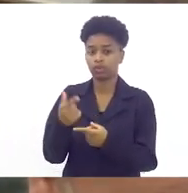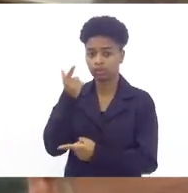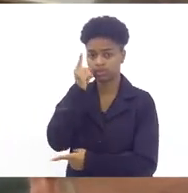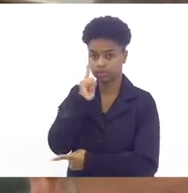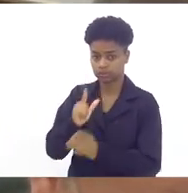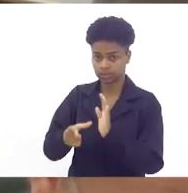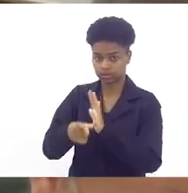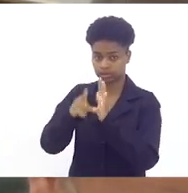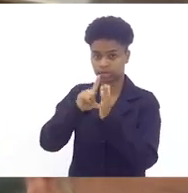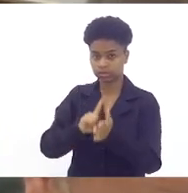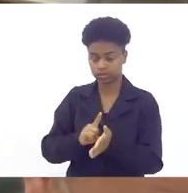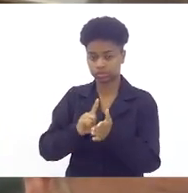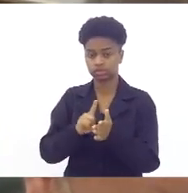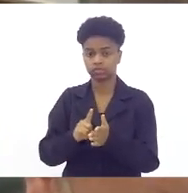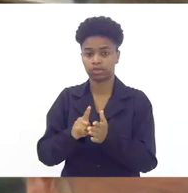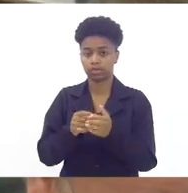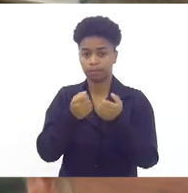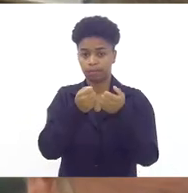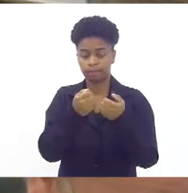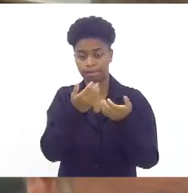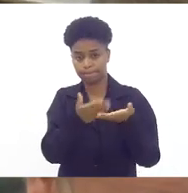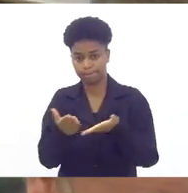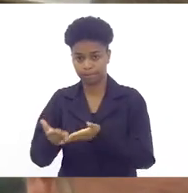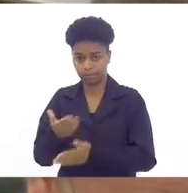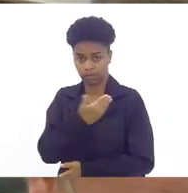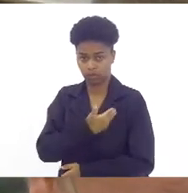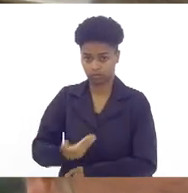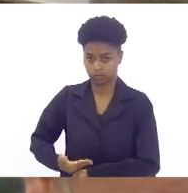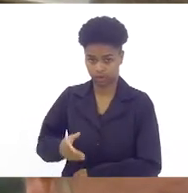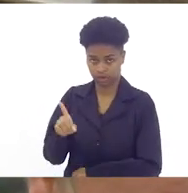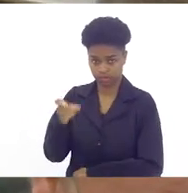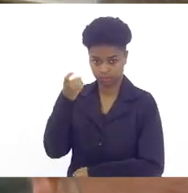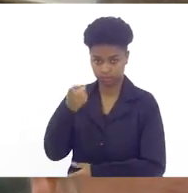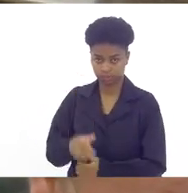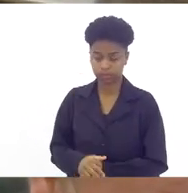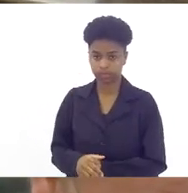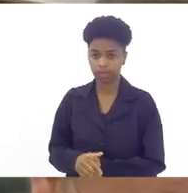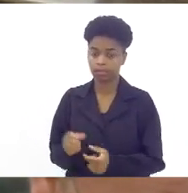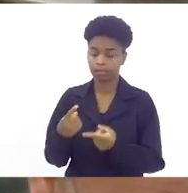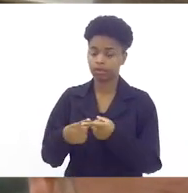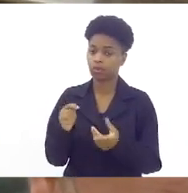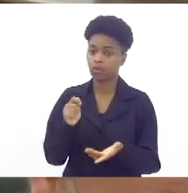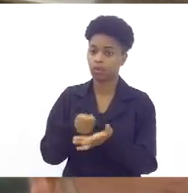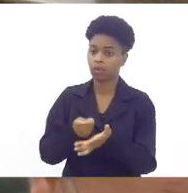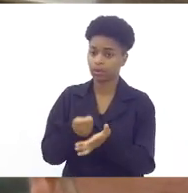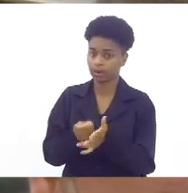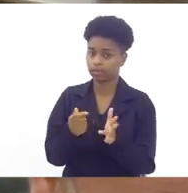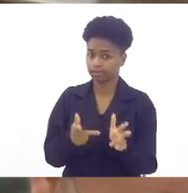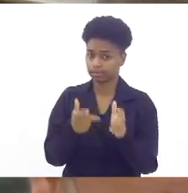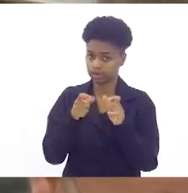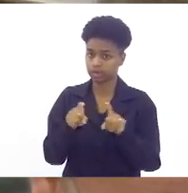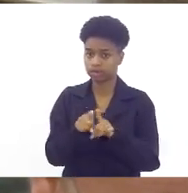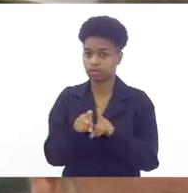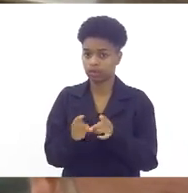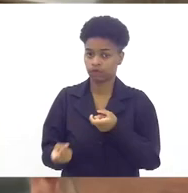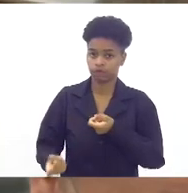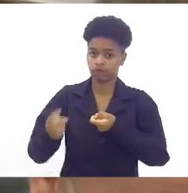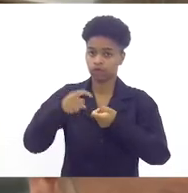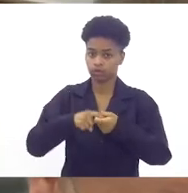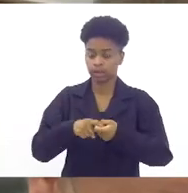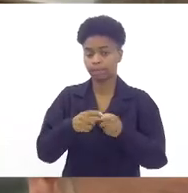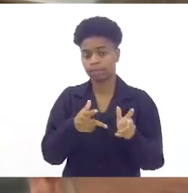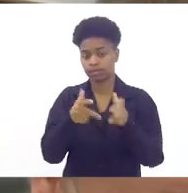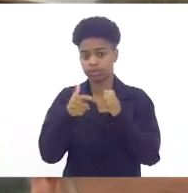da derrota do antigo governo né o antigo Governo foi foi obrigado a reconhecer e voltar atrás reconhecer a autonomia